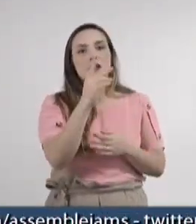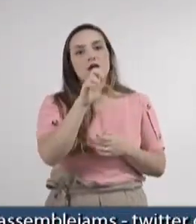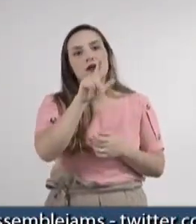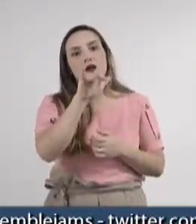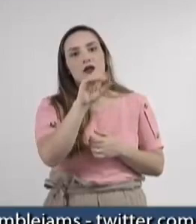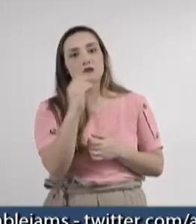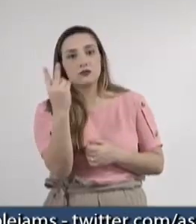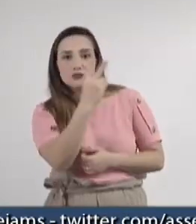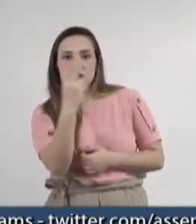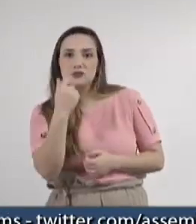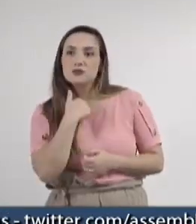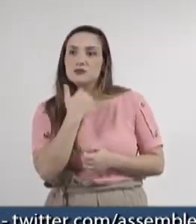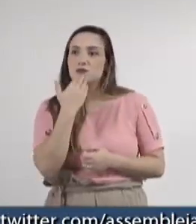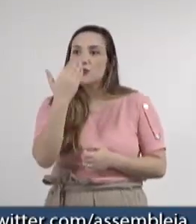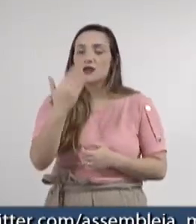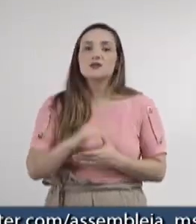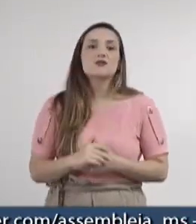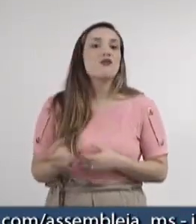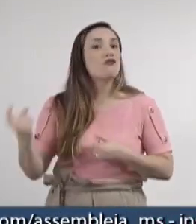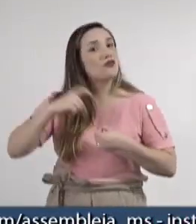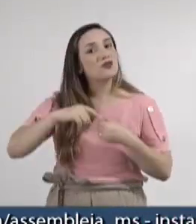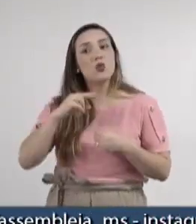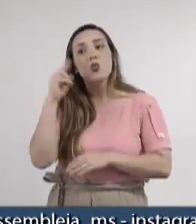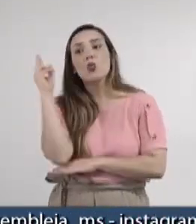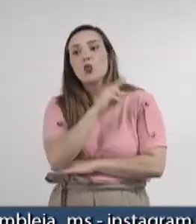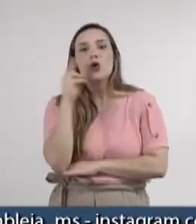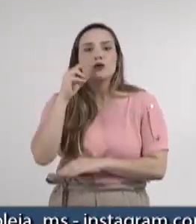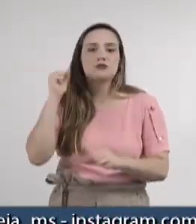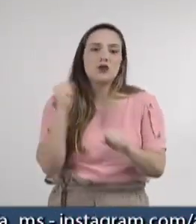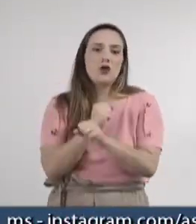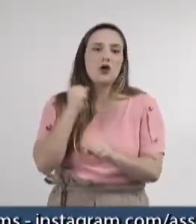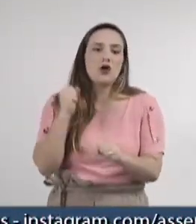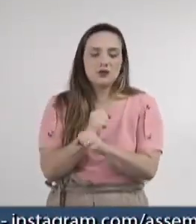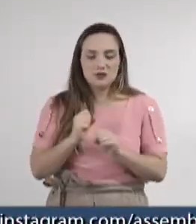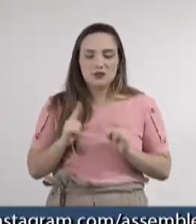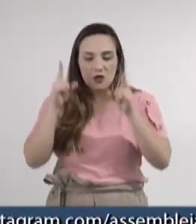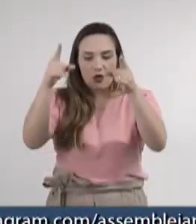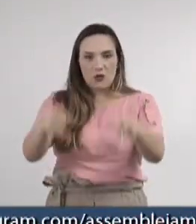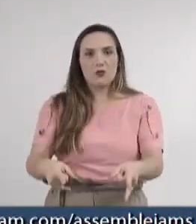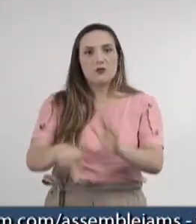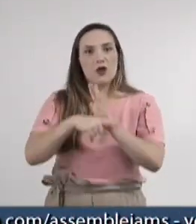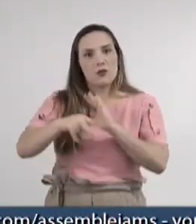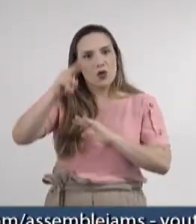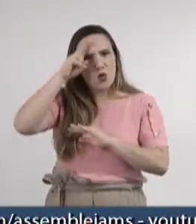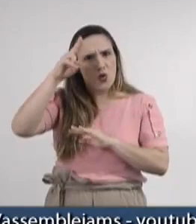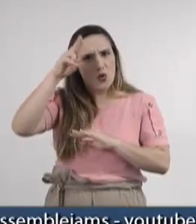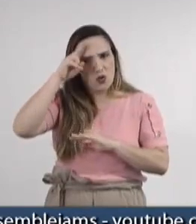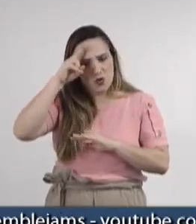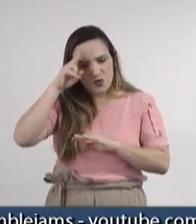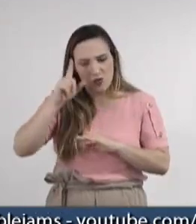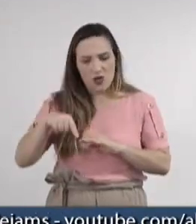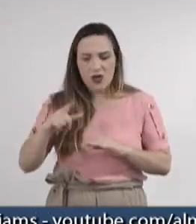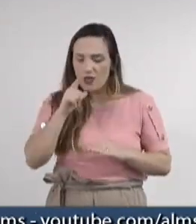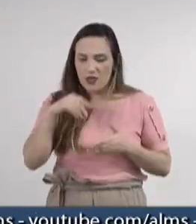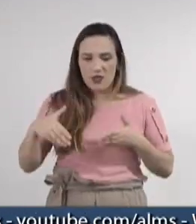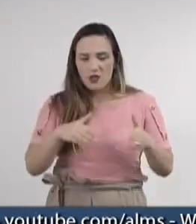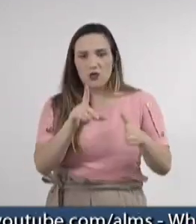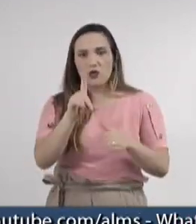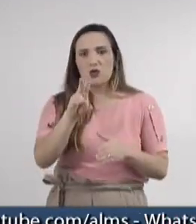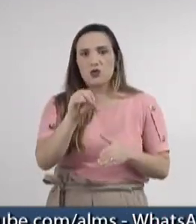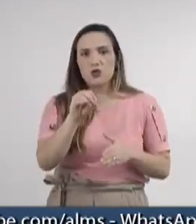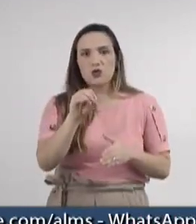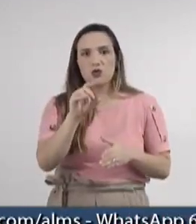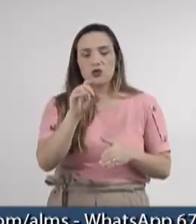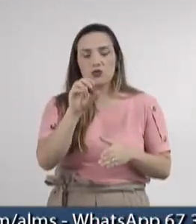Infraestrutura, solicitando a retomada com urgência das obras na ponte de concreto sobre o rio Douradilhono, no município